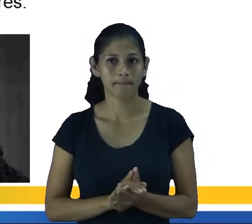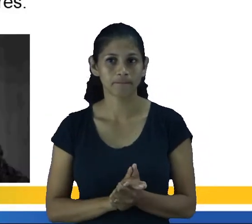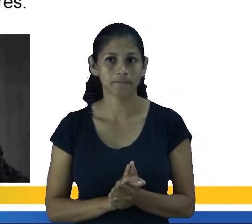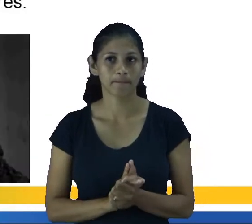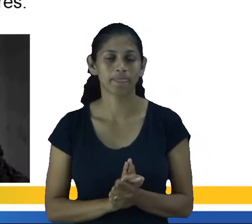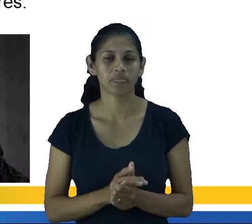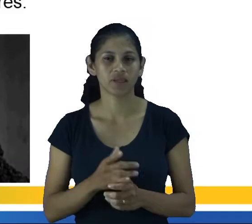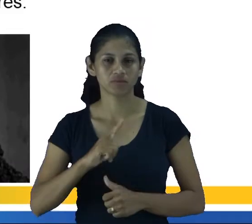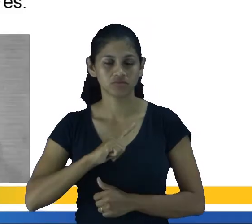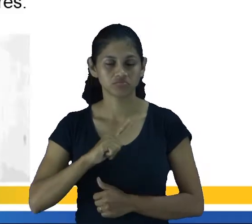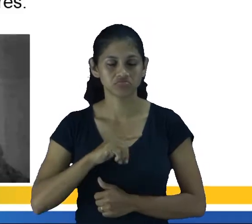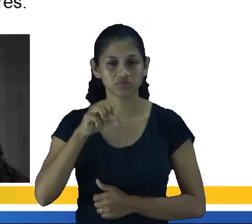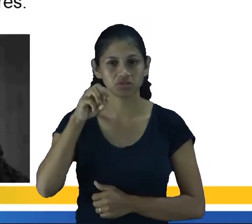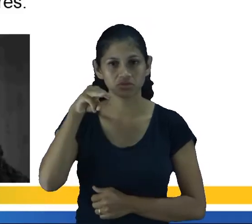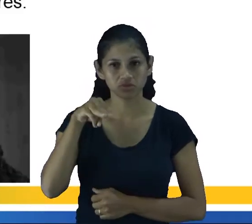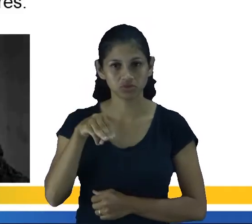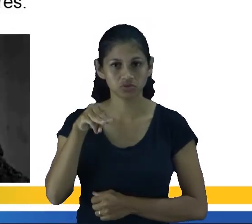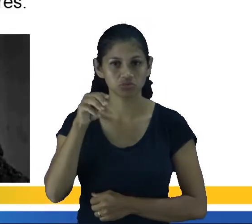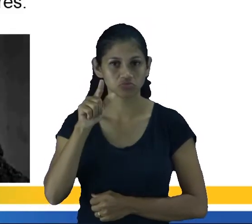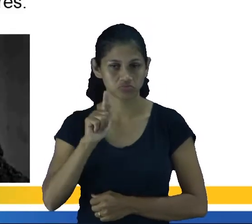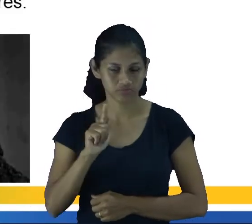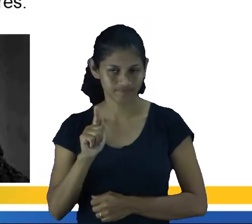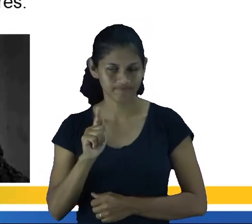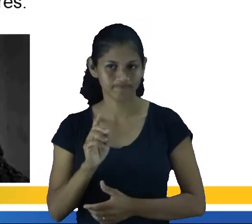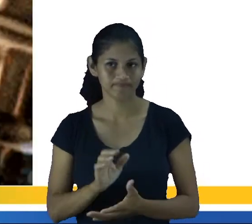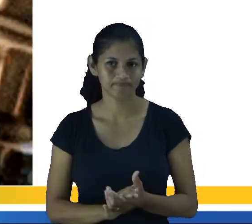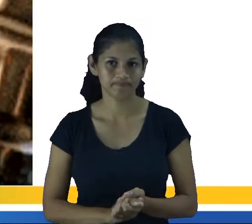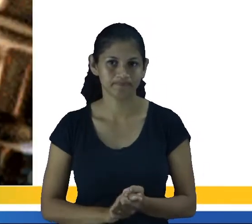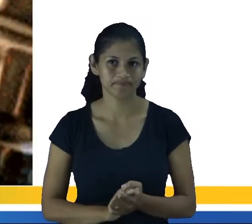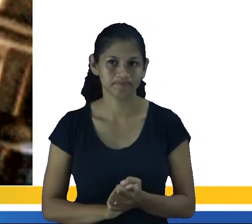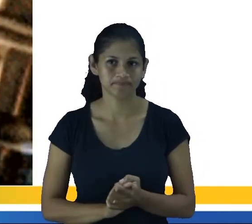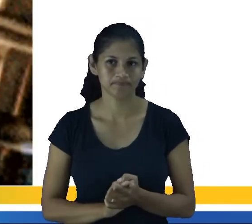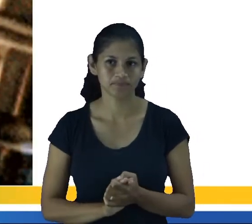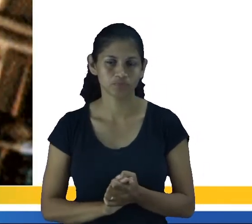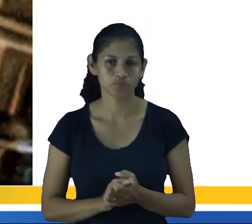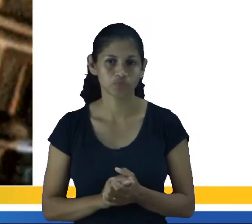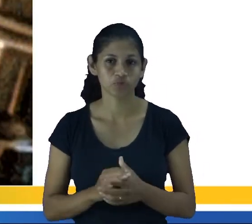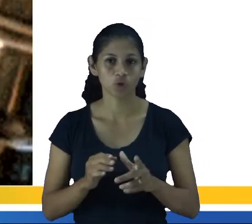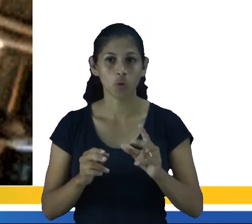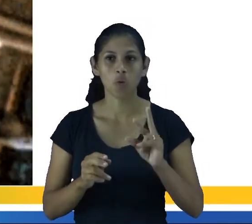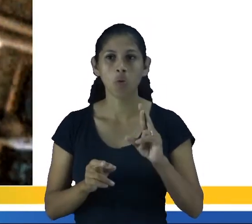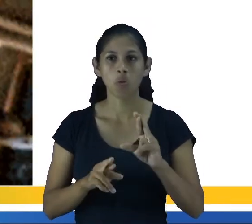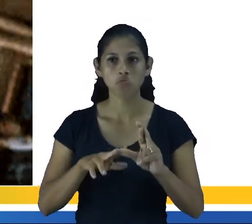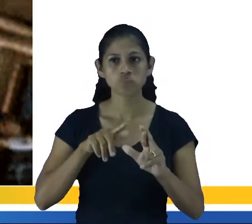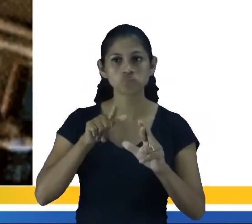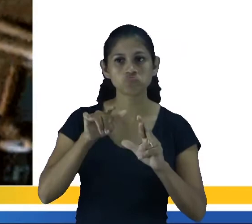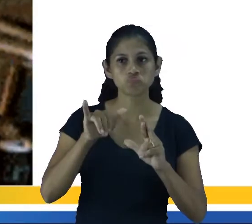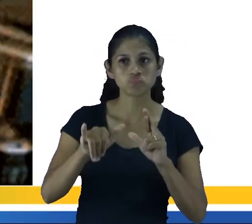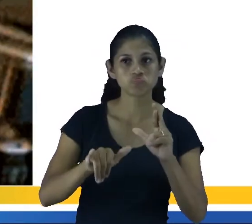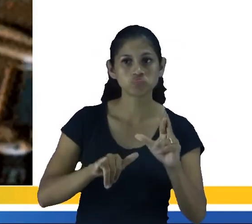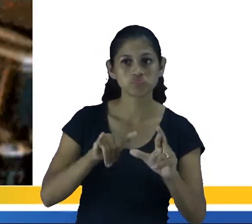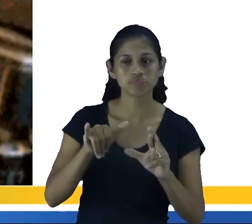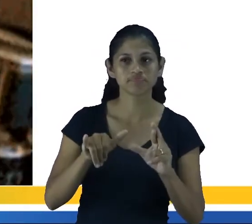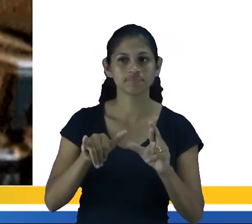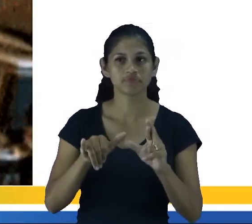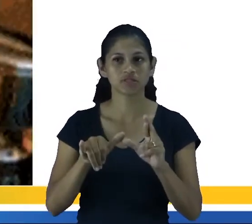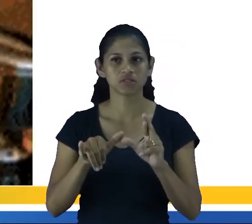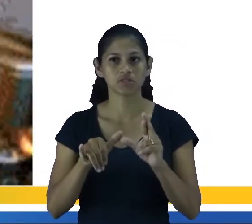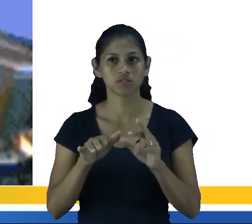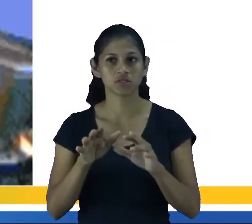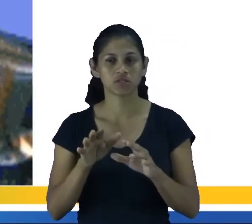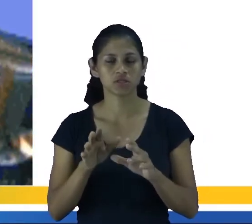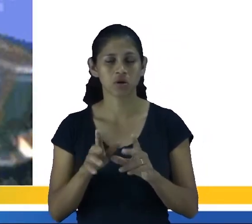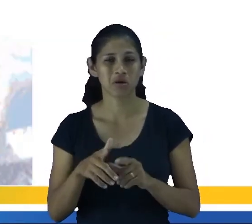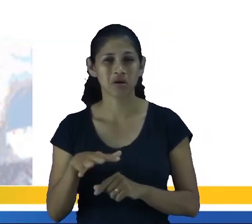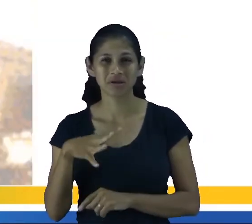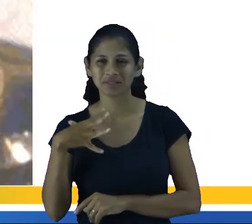essa sinalização ali, esse flash, né? Então aqui, ó, a gente vai ter uma reação do magnésio. Então a gente tem uma tira de magnésio e olha que